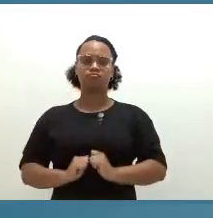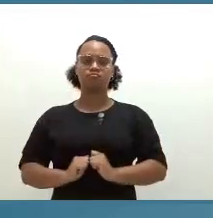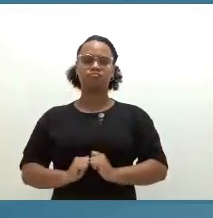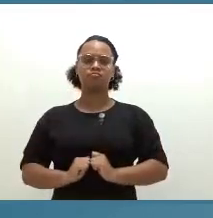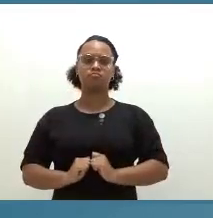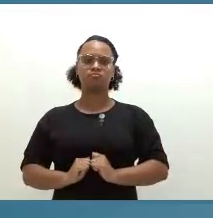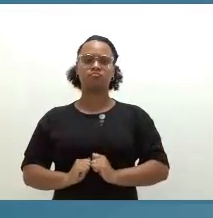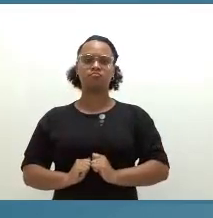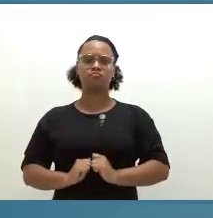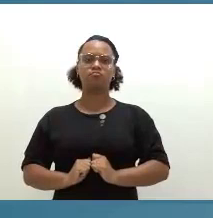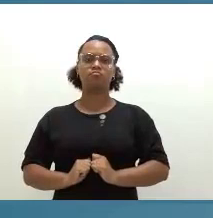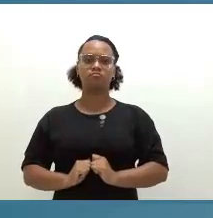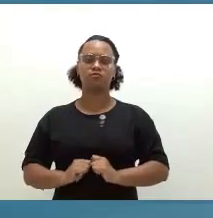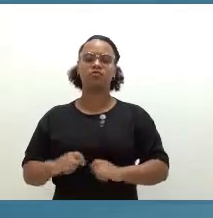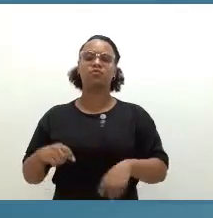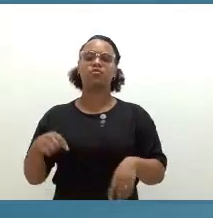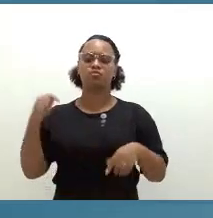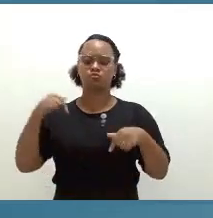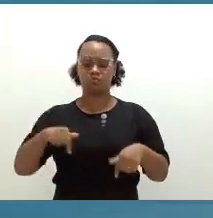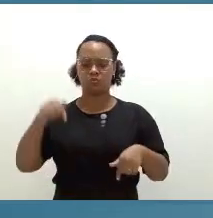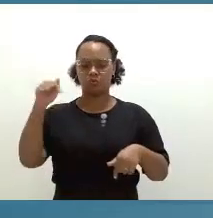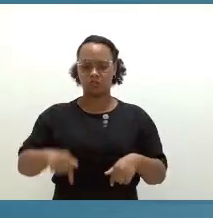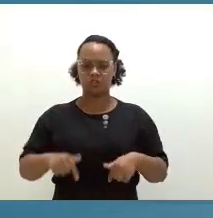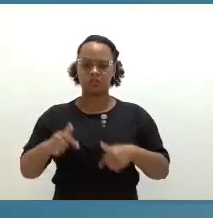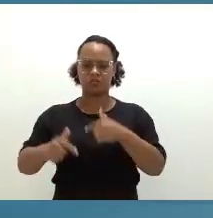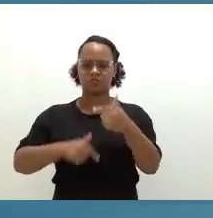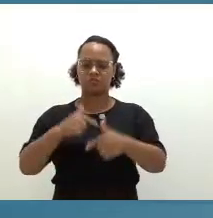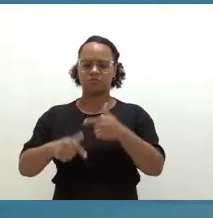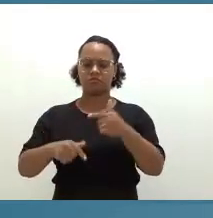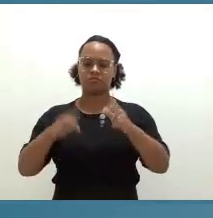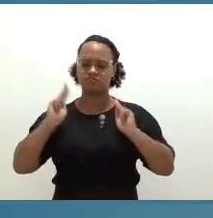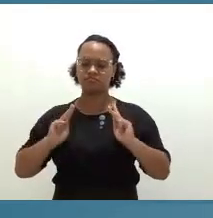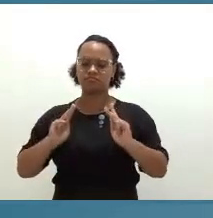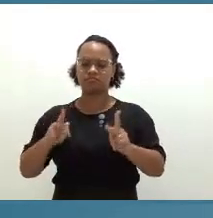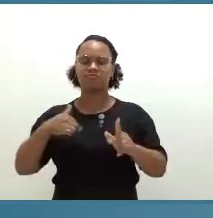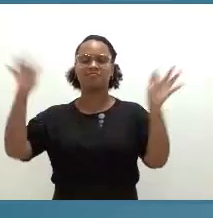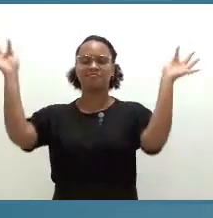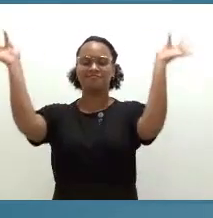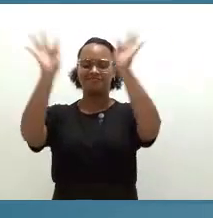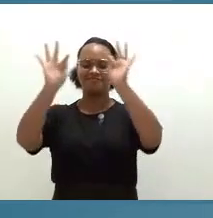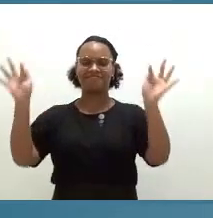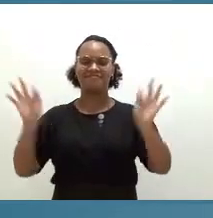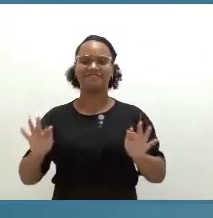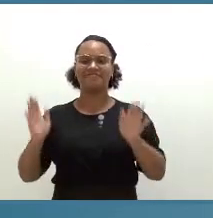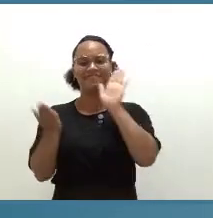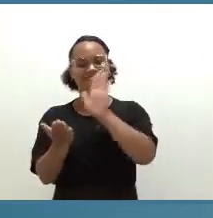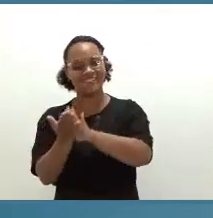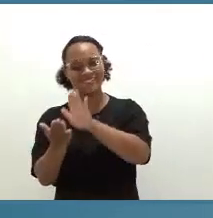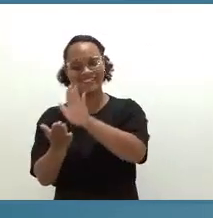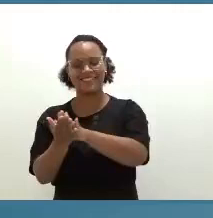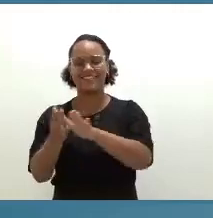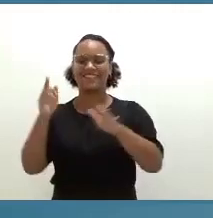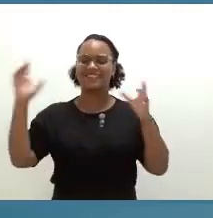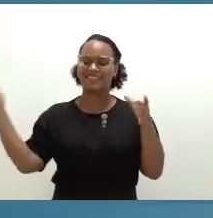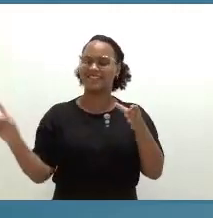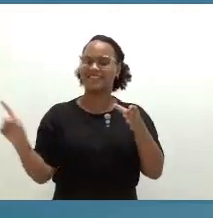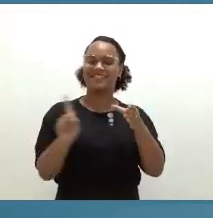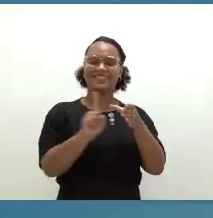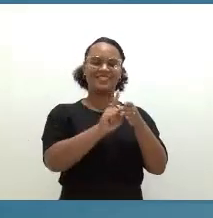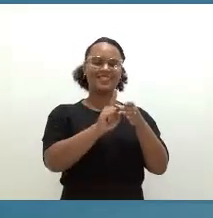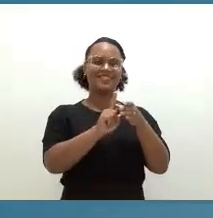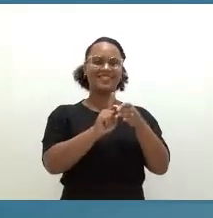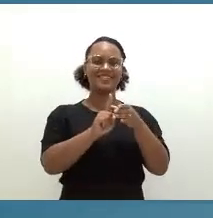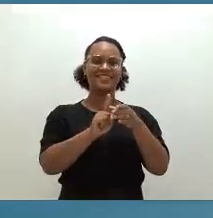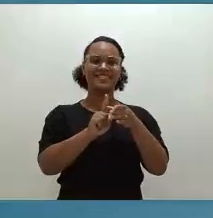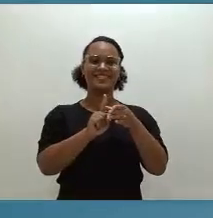cumprir a minha missão. Então, a gente fica muito feliz, a gente parabeniza, acolhe Vossa Excelência aqui